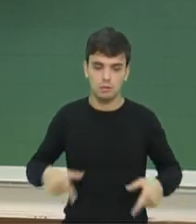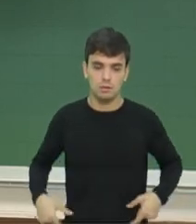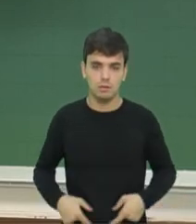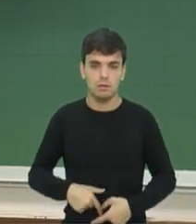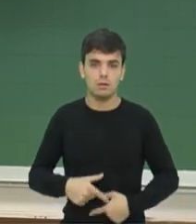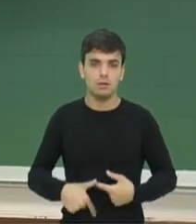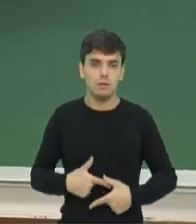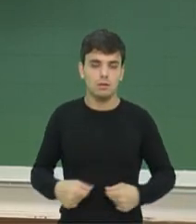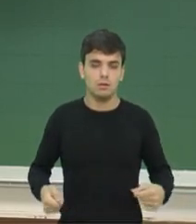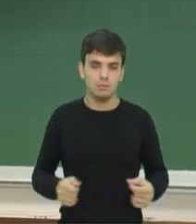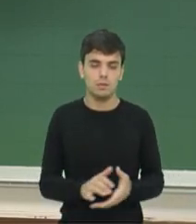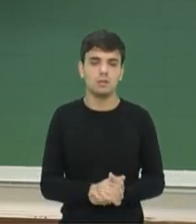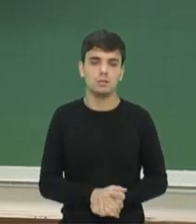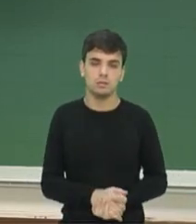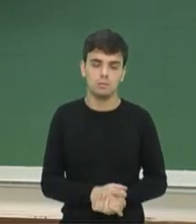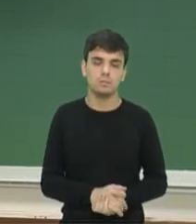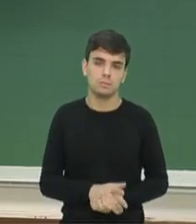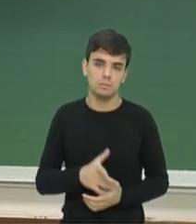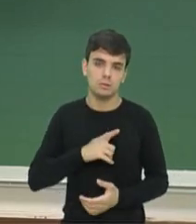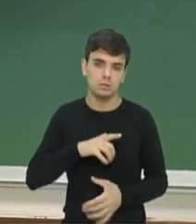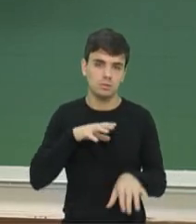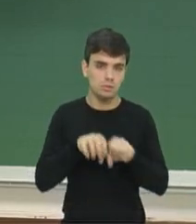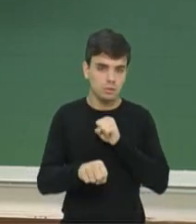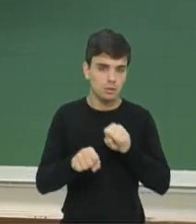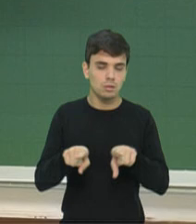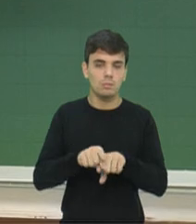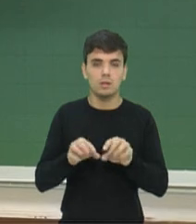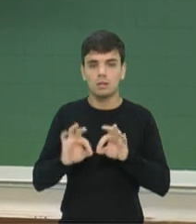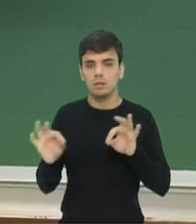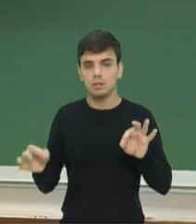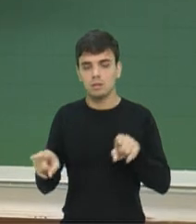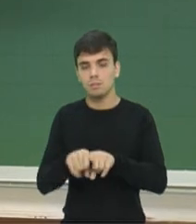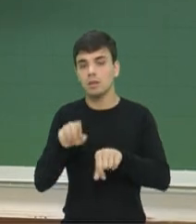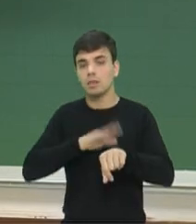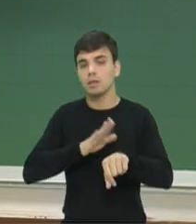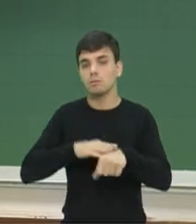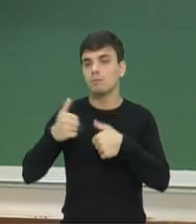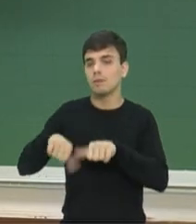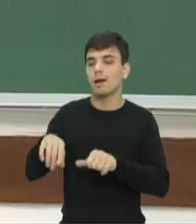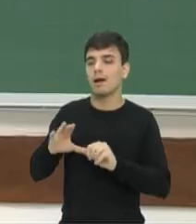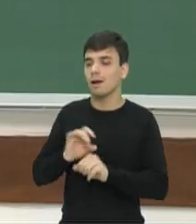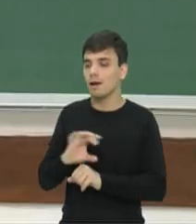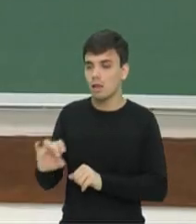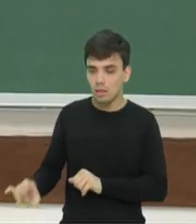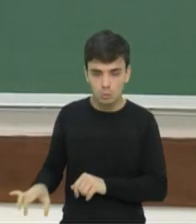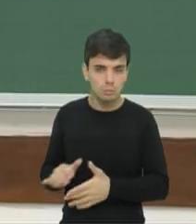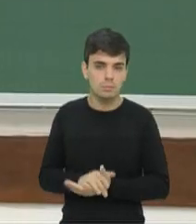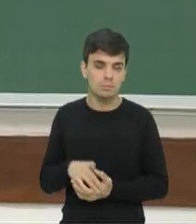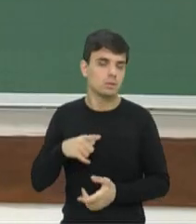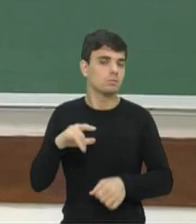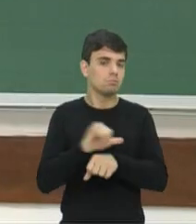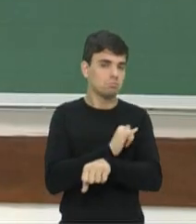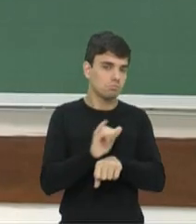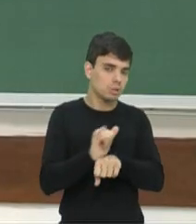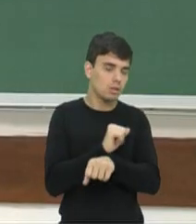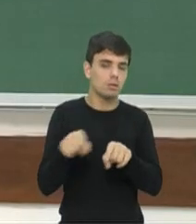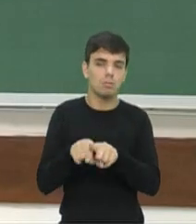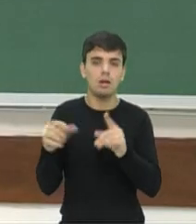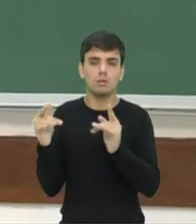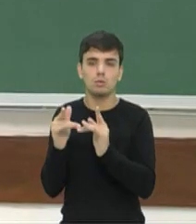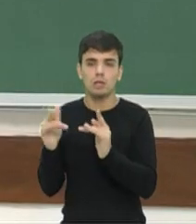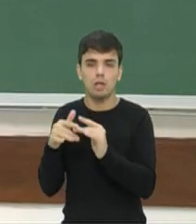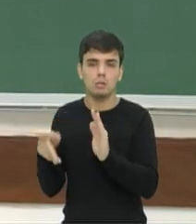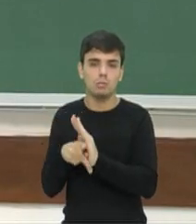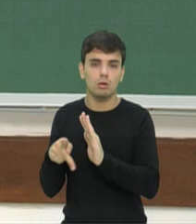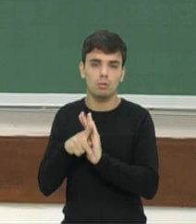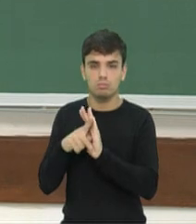do Karatê, tem graduações distintas, tempo de permanência em cada uma delas, exigências tanto técnicas quanto táticas também dentro das competições,